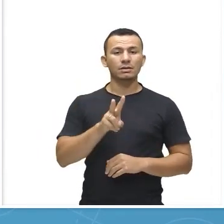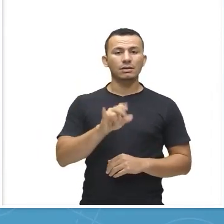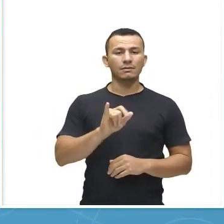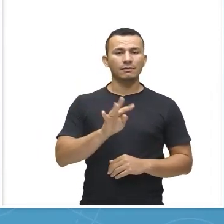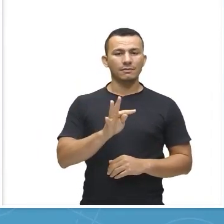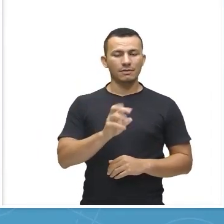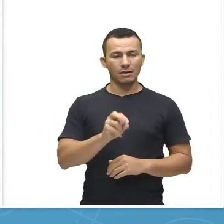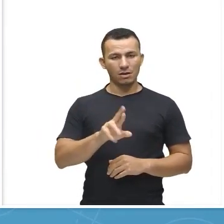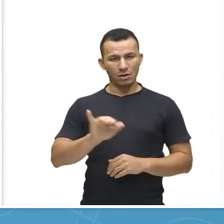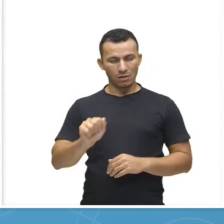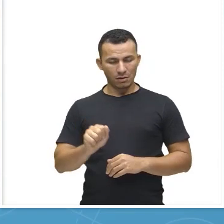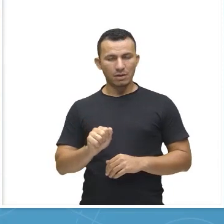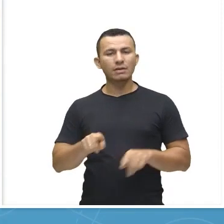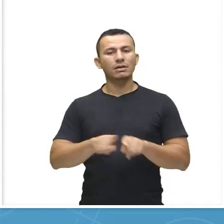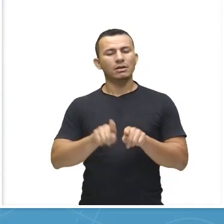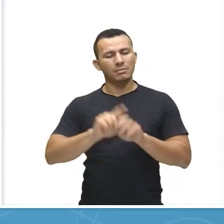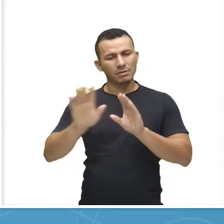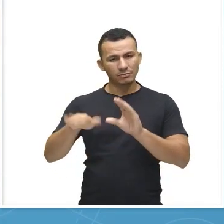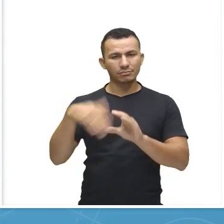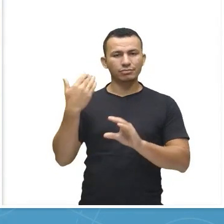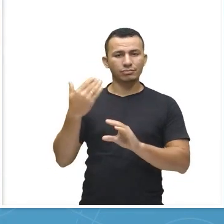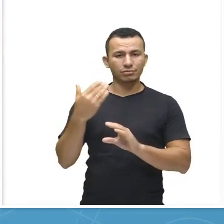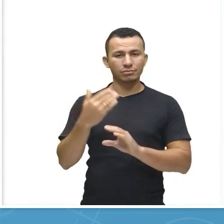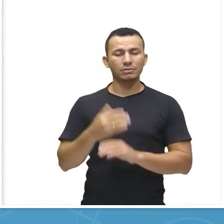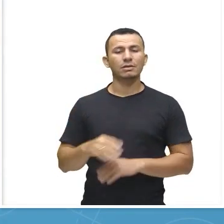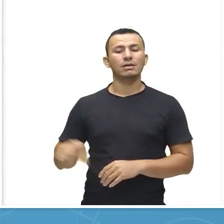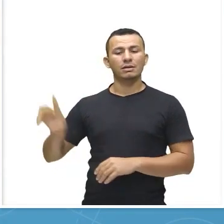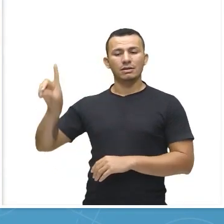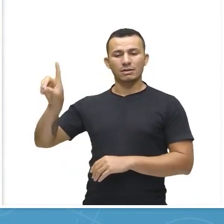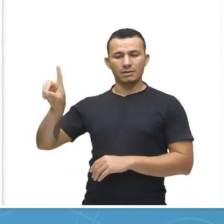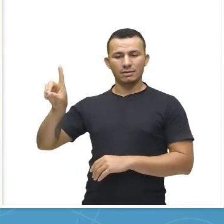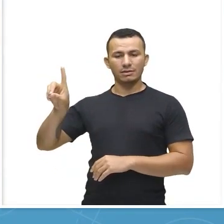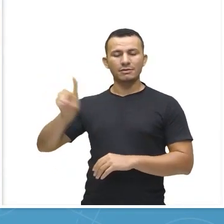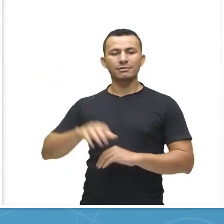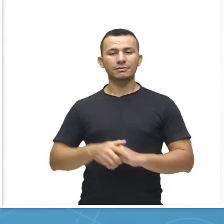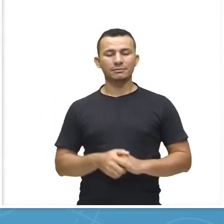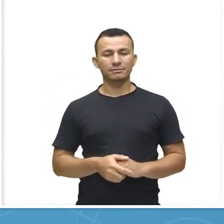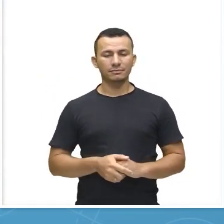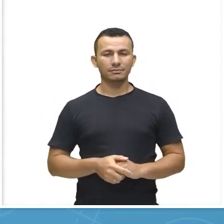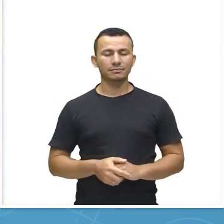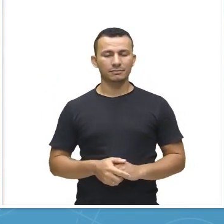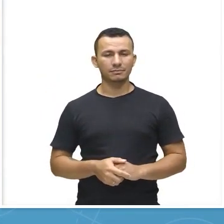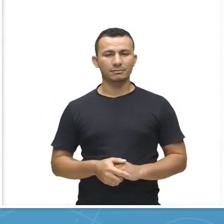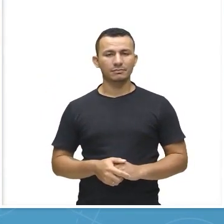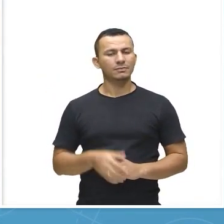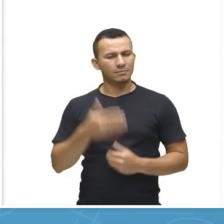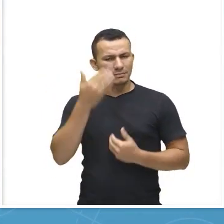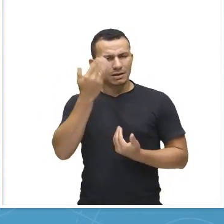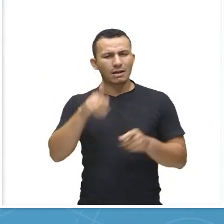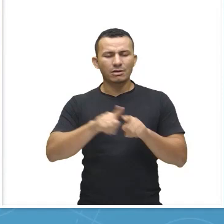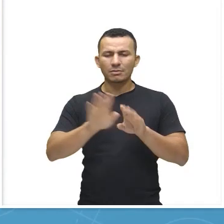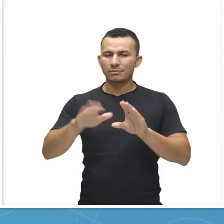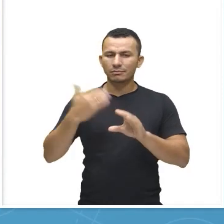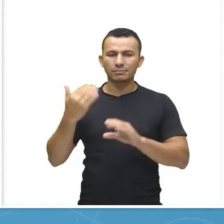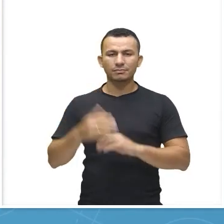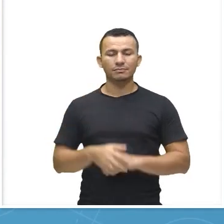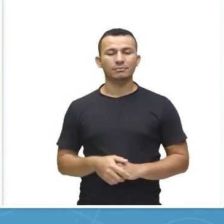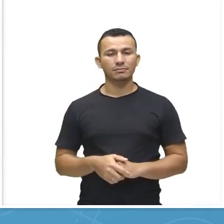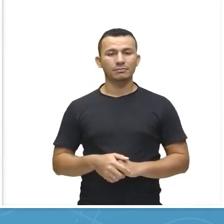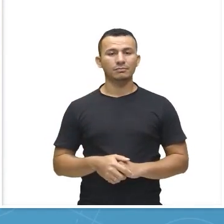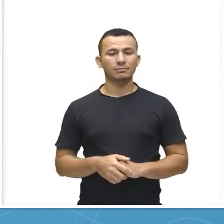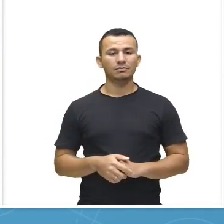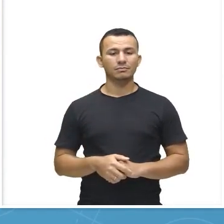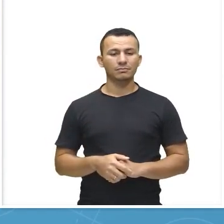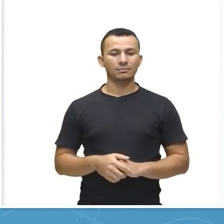Escola Estadual Dom João Souza, botou letra D, de dedinho. Muito bem, obrigado. Da Escola Estadual Farias